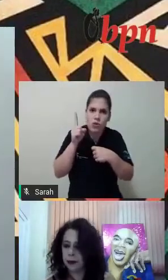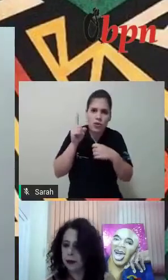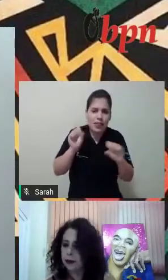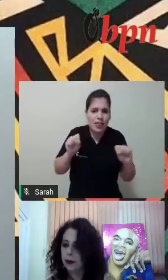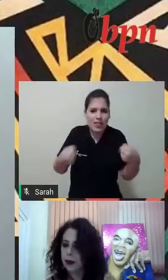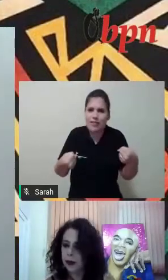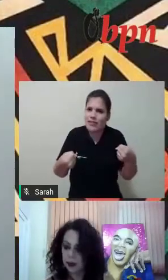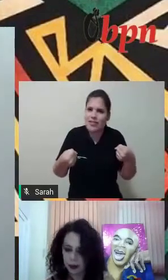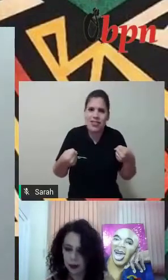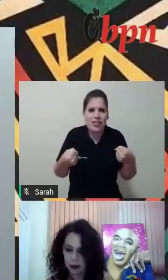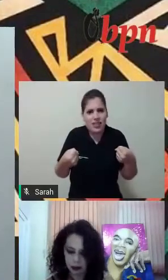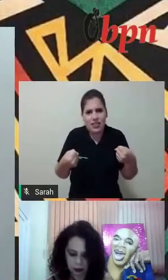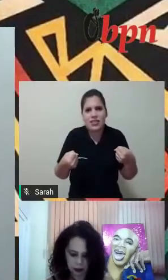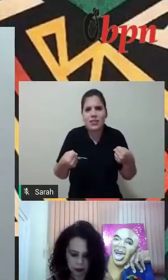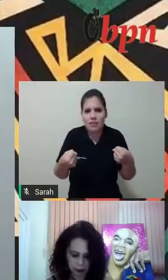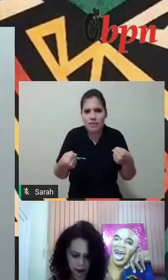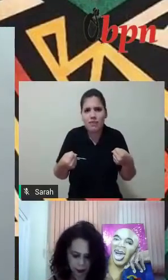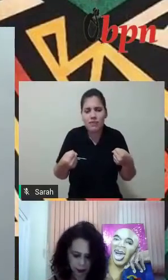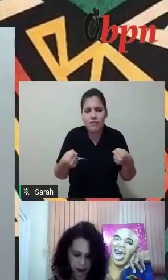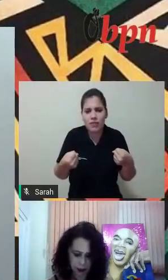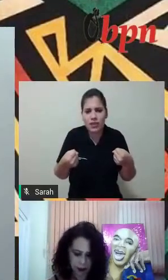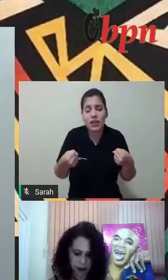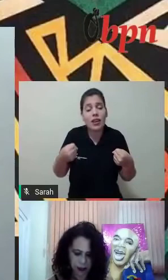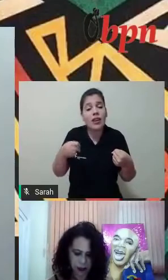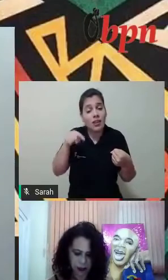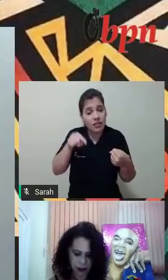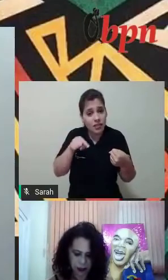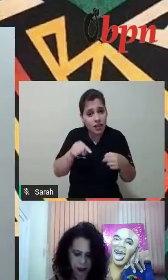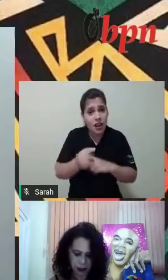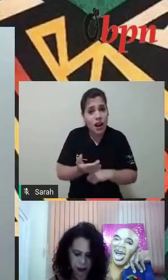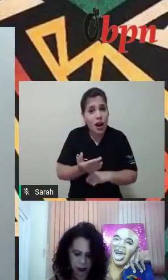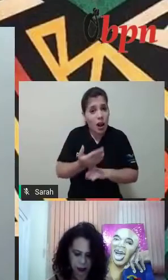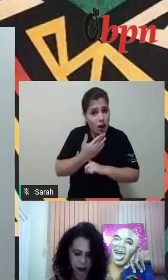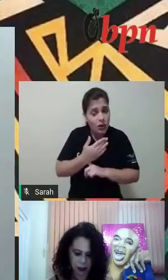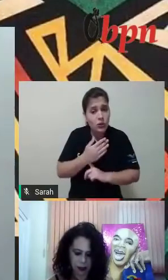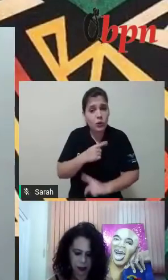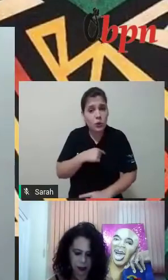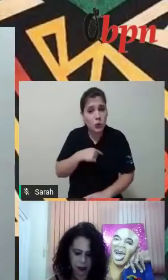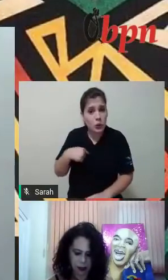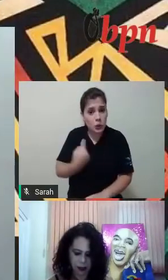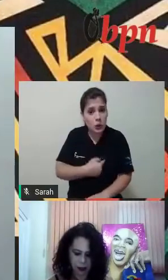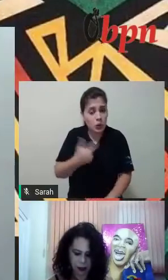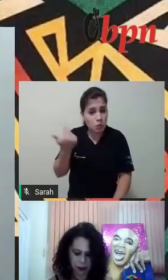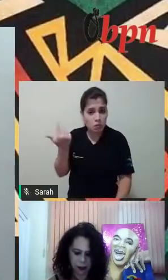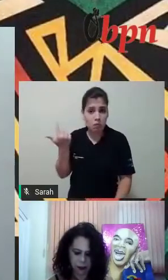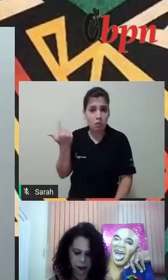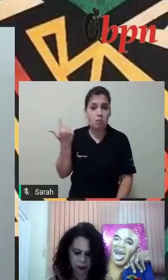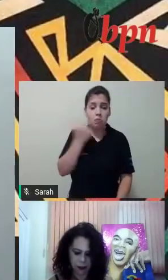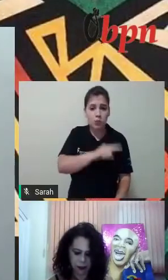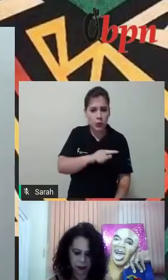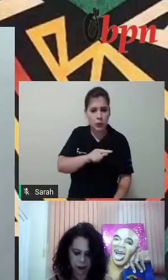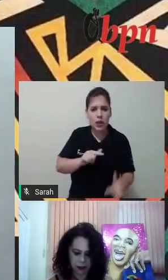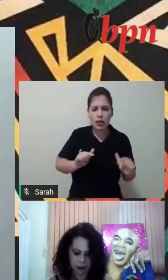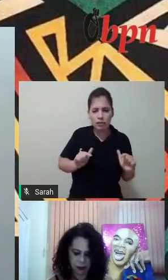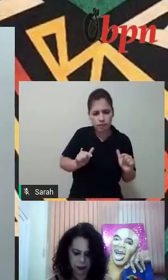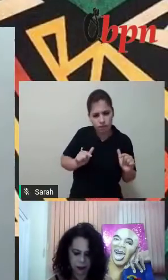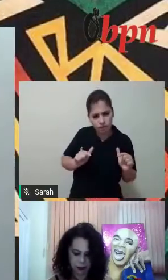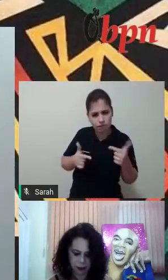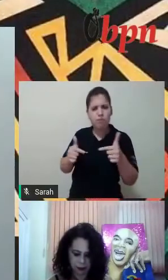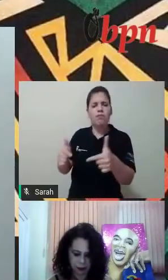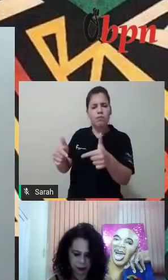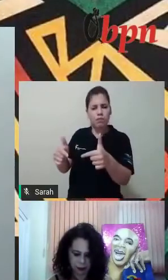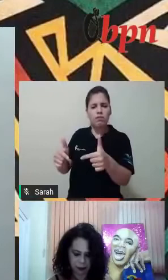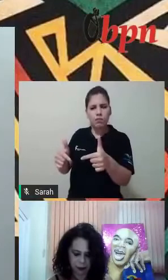engenhosidade que nos permite de pisar e de enfrentar e de nos afirmar